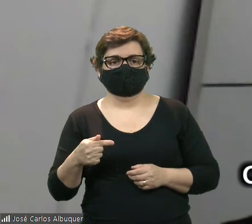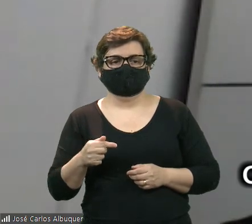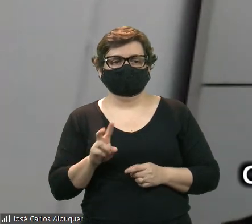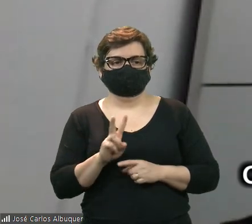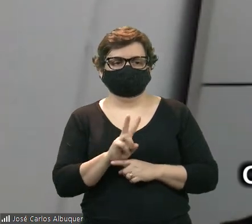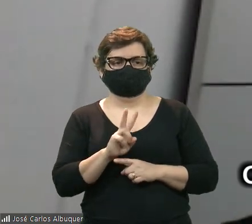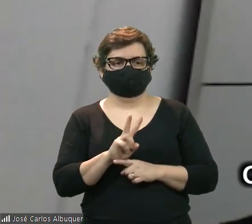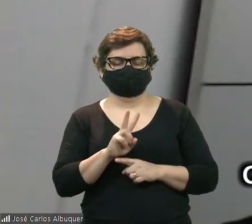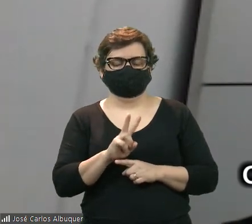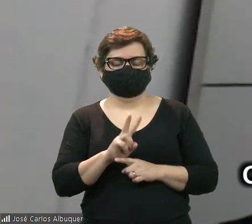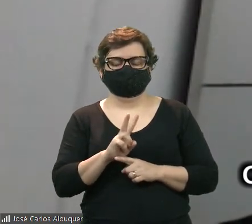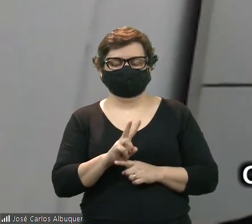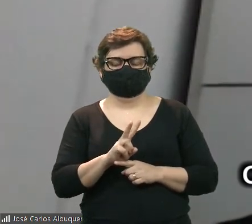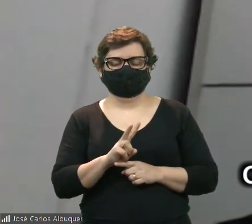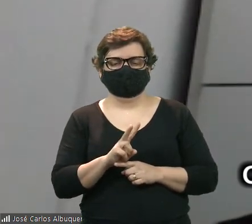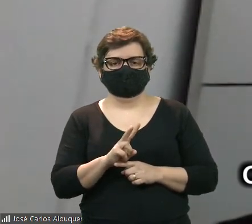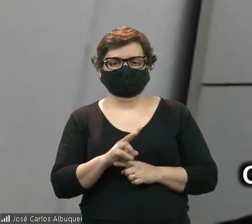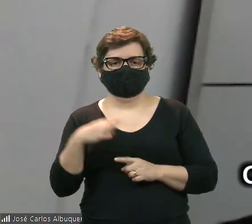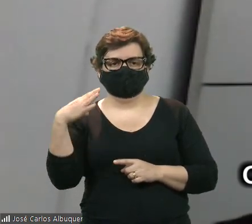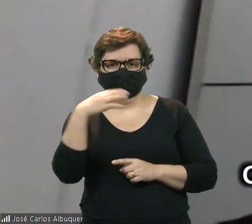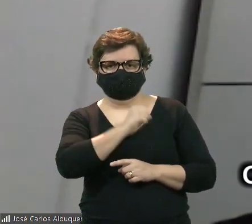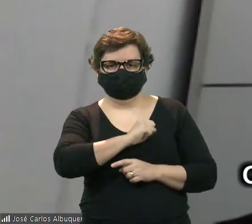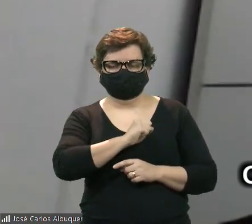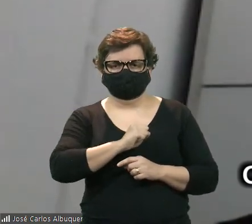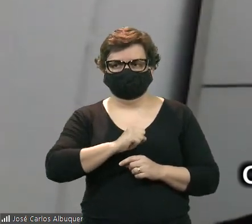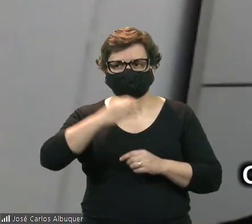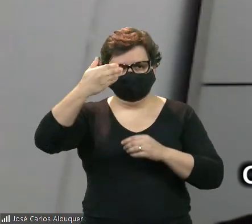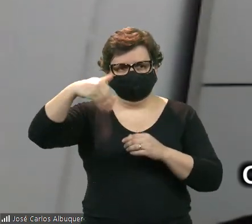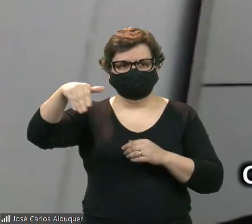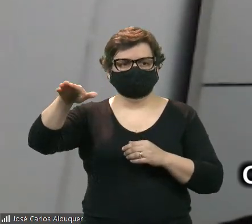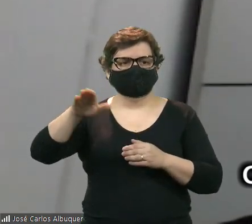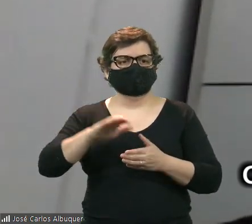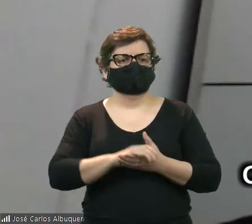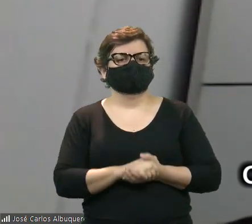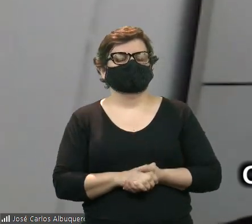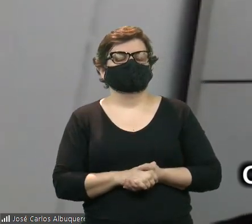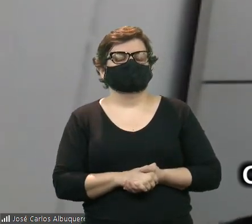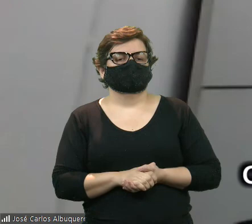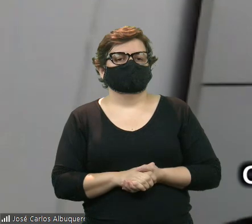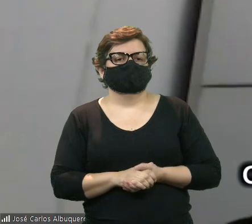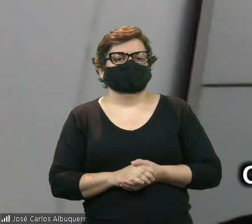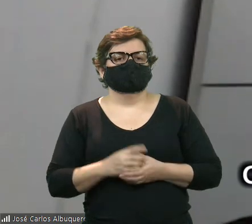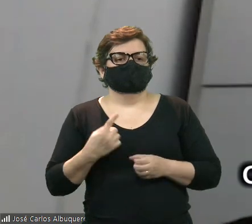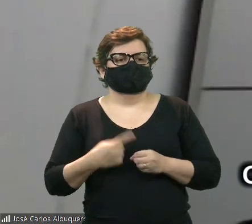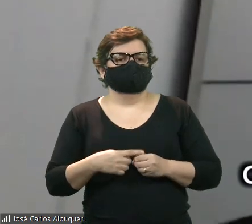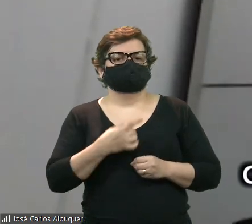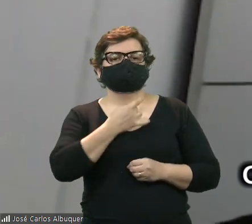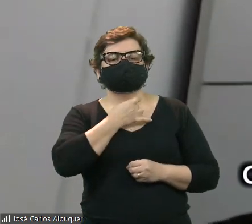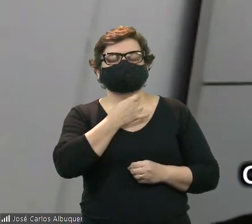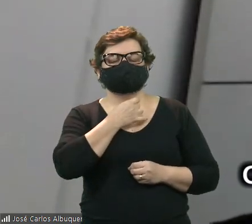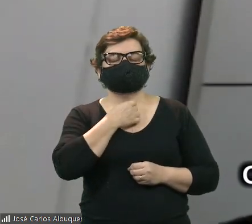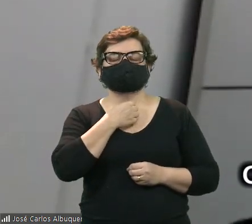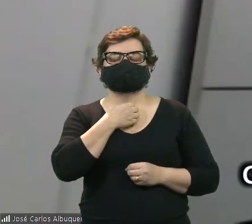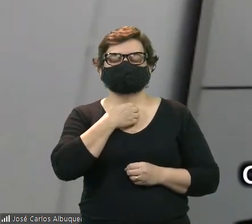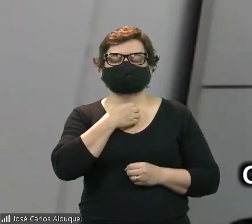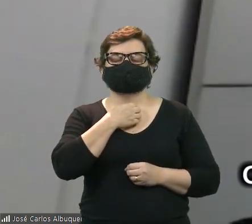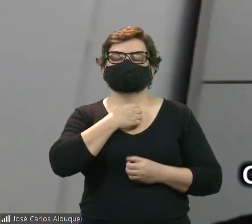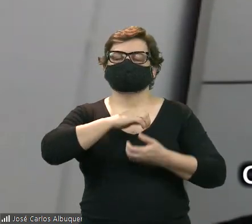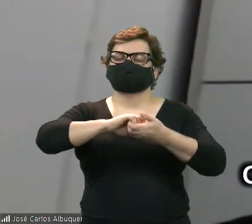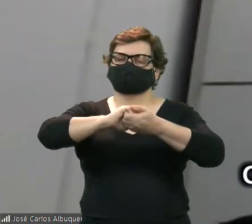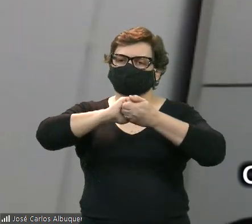em breve vai ter alta aí sendo curado. Então, aqui na cidade de Marília, nós temos realmente tirar o chapéu,